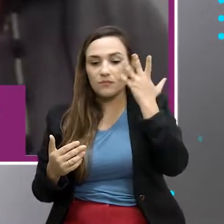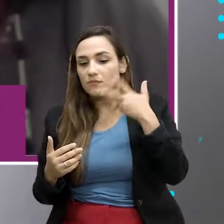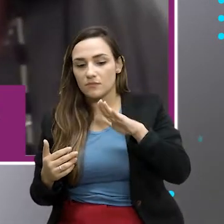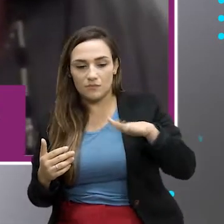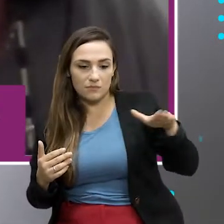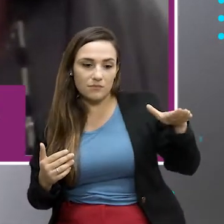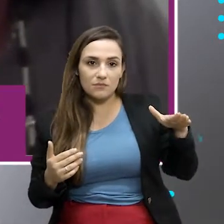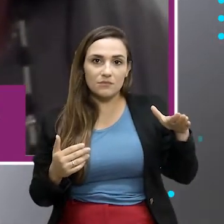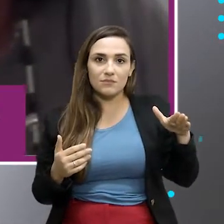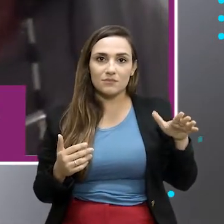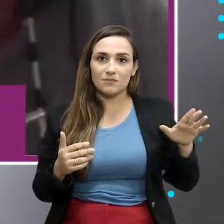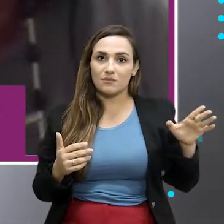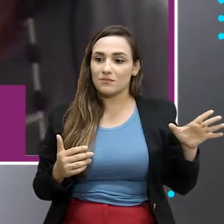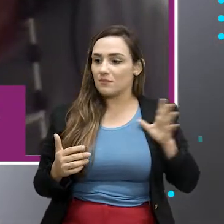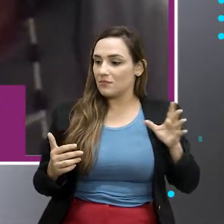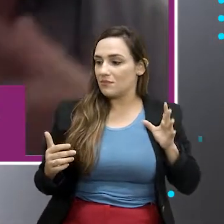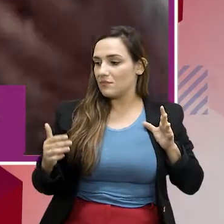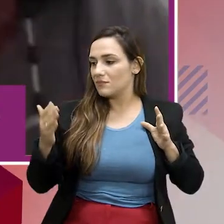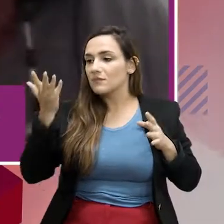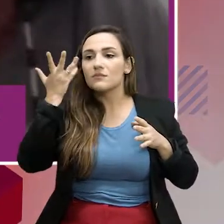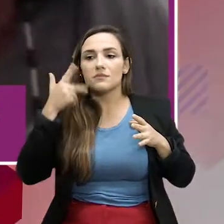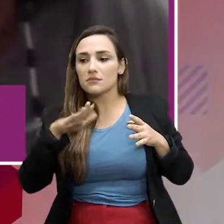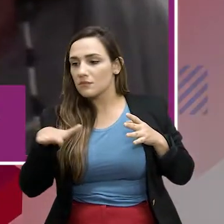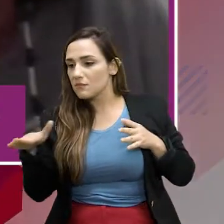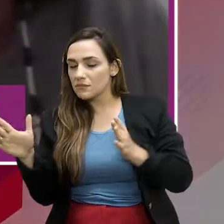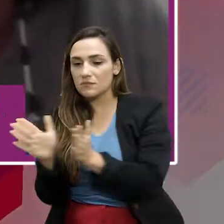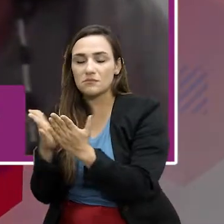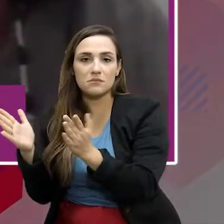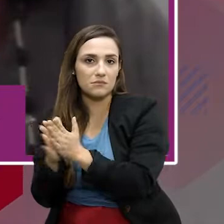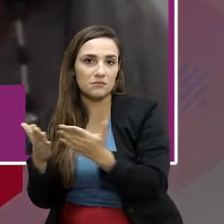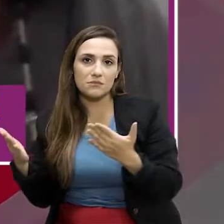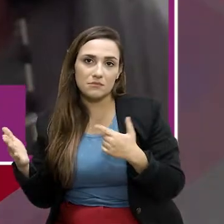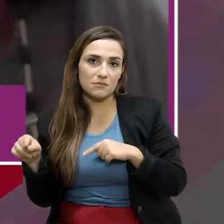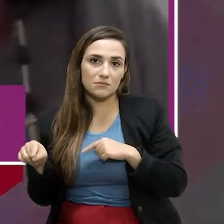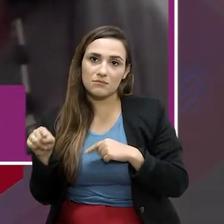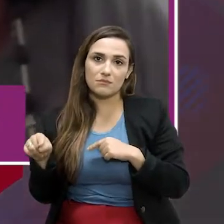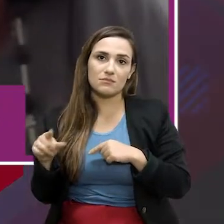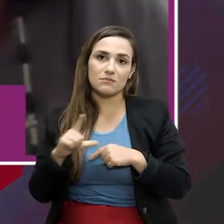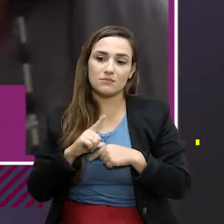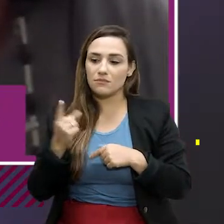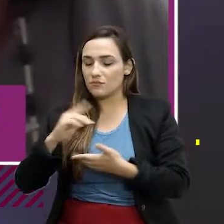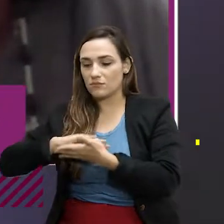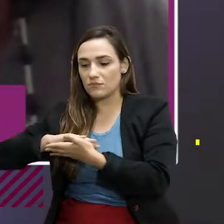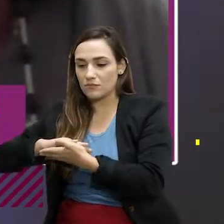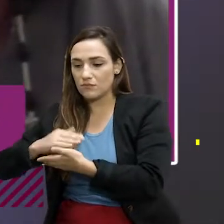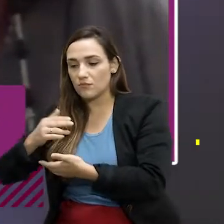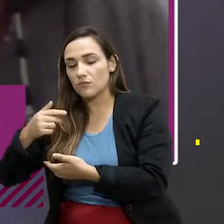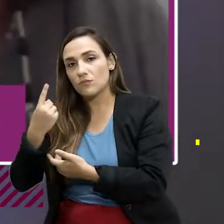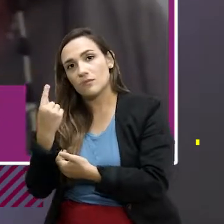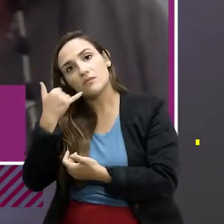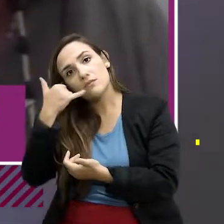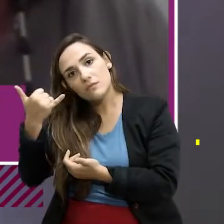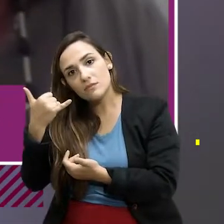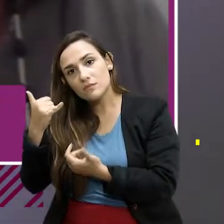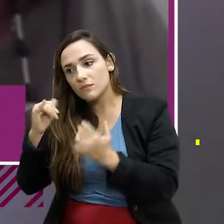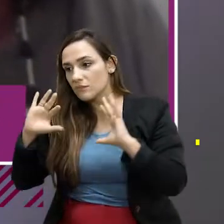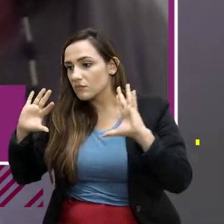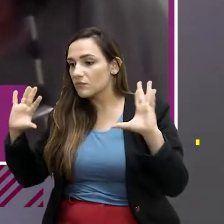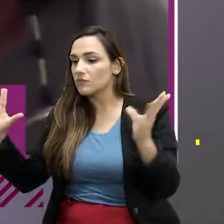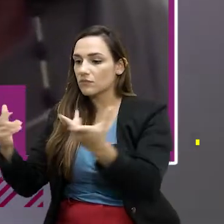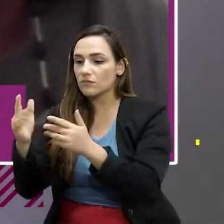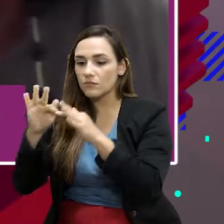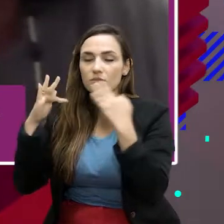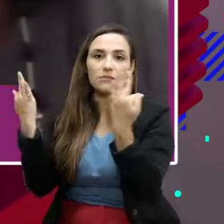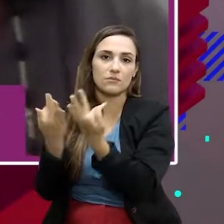a diferença, né, de uma criança de classe média que tem 3 computadores em casa e a criança de uma classe mais modesta